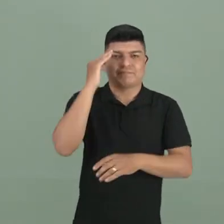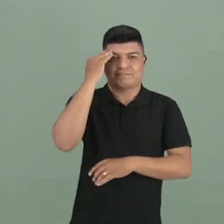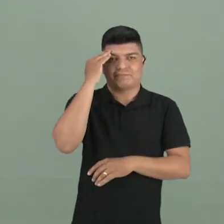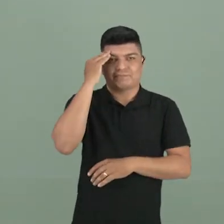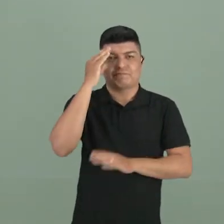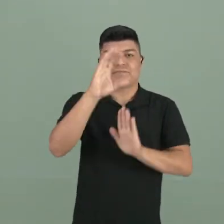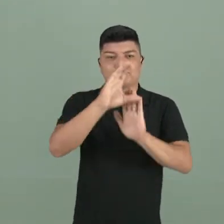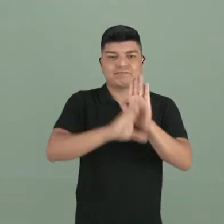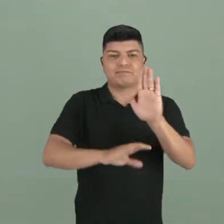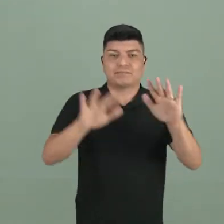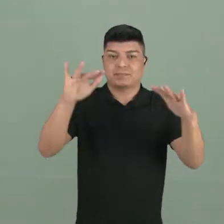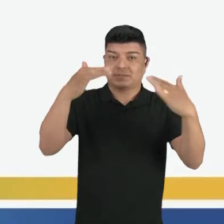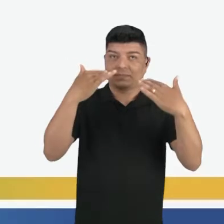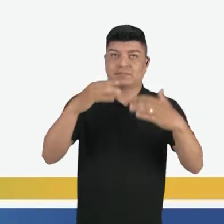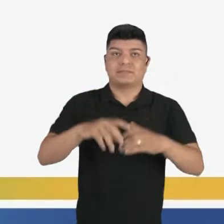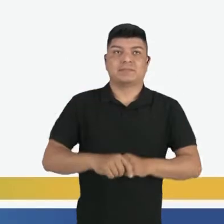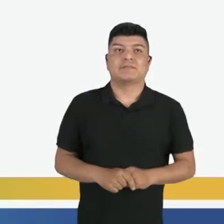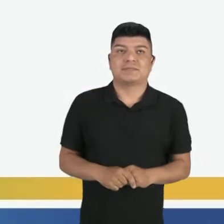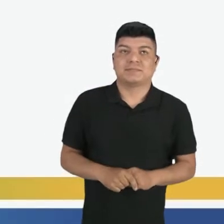ver os conceitos? Acompanha comigo.